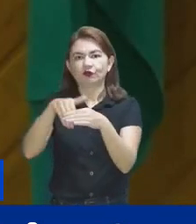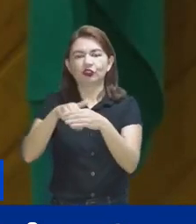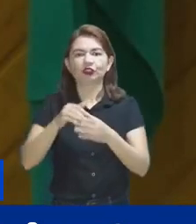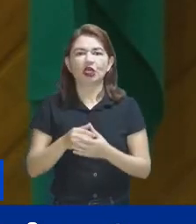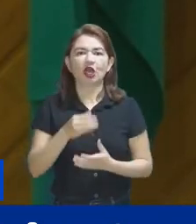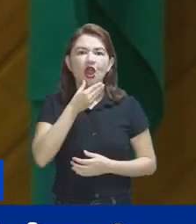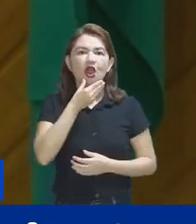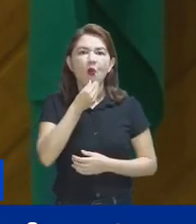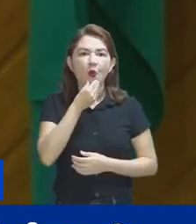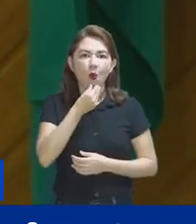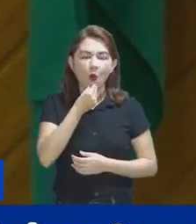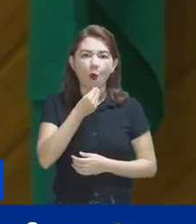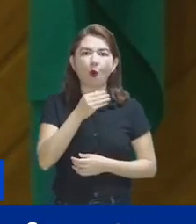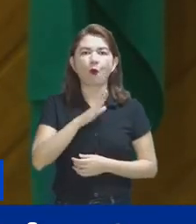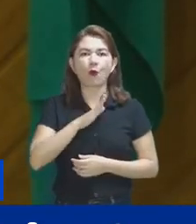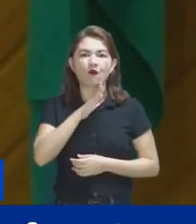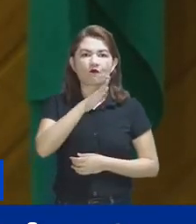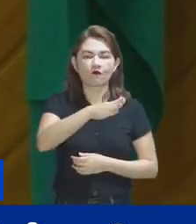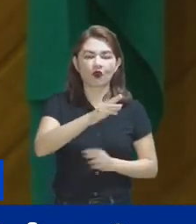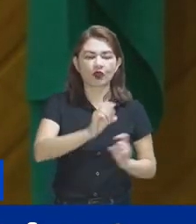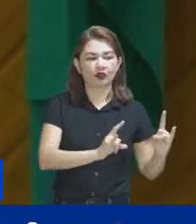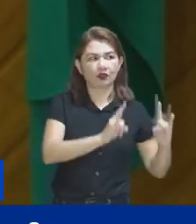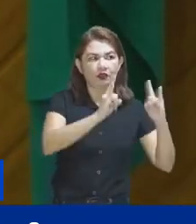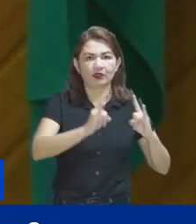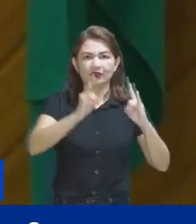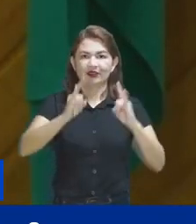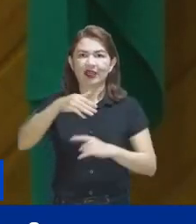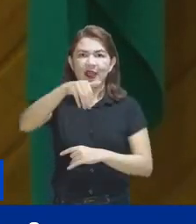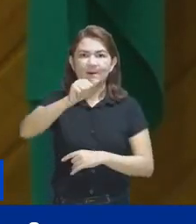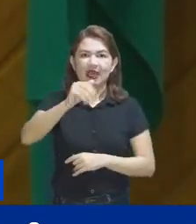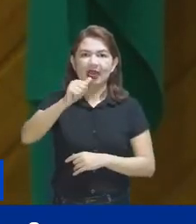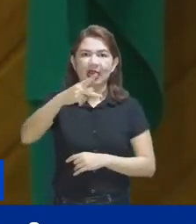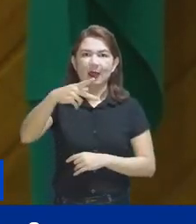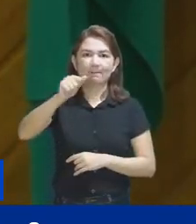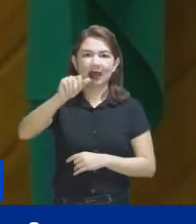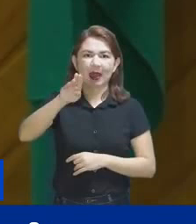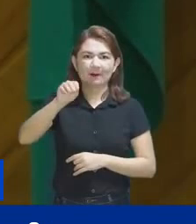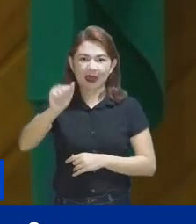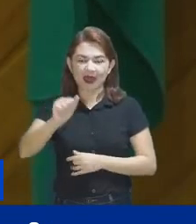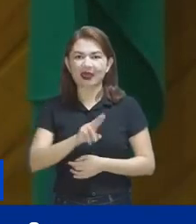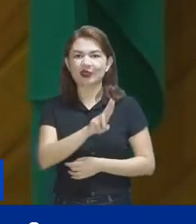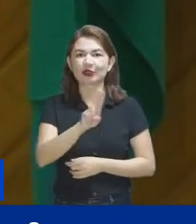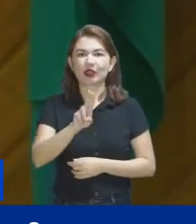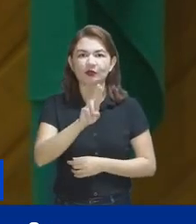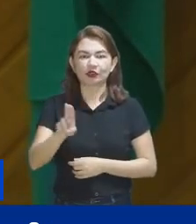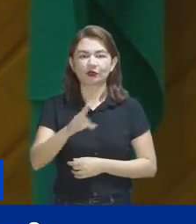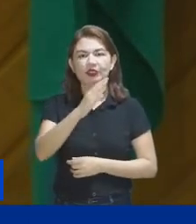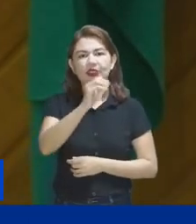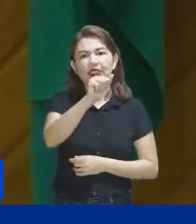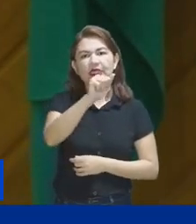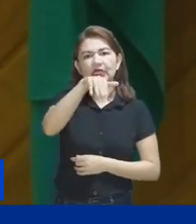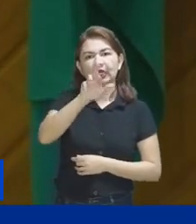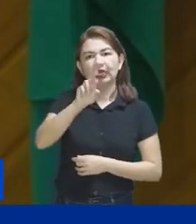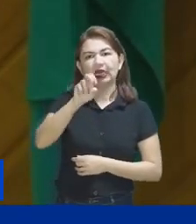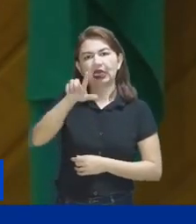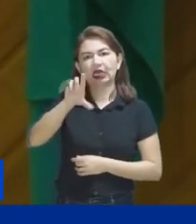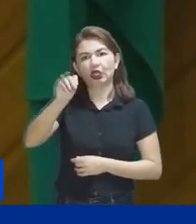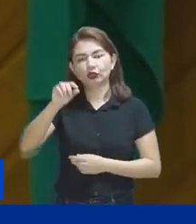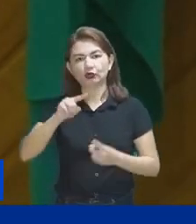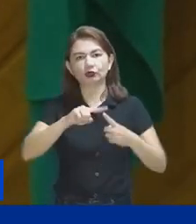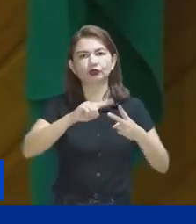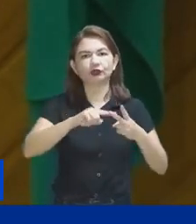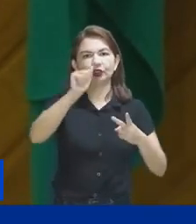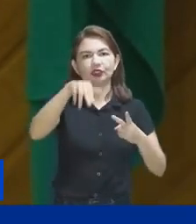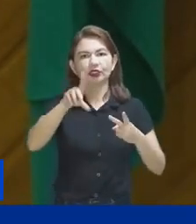passou no Macapaba para pegar a mãe da depoente, seus sobrinhos, os indivíduos de nome Carlos Eduardo, Anderson Thiago